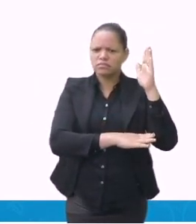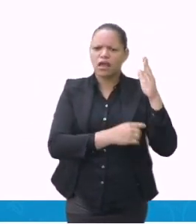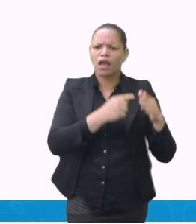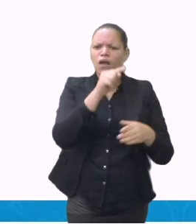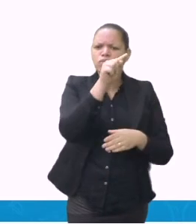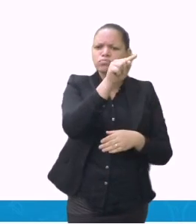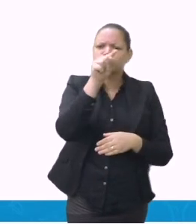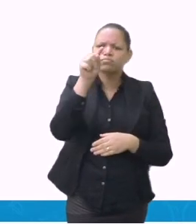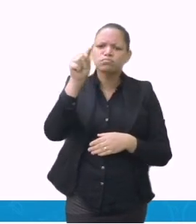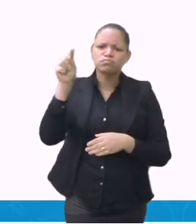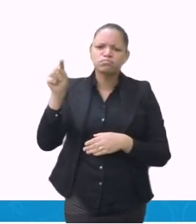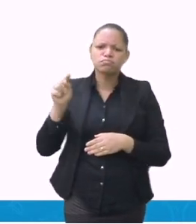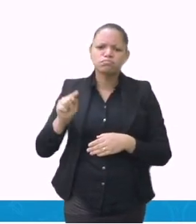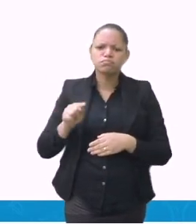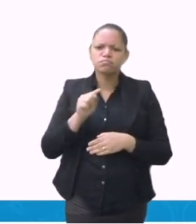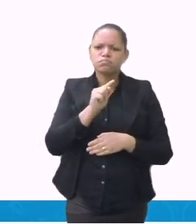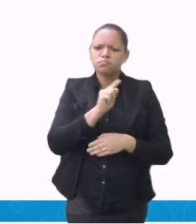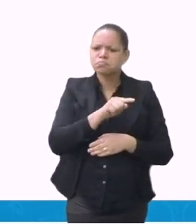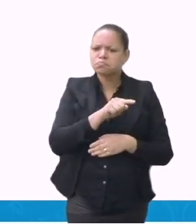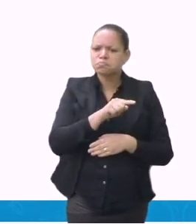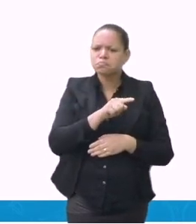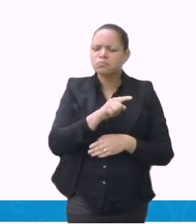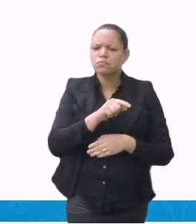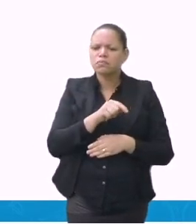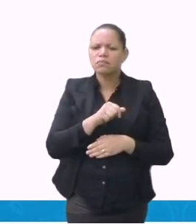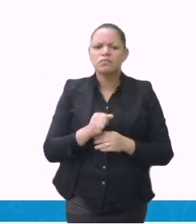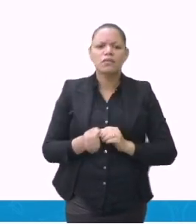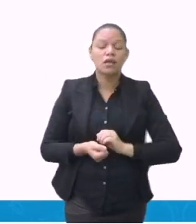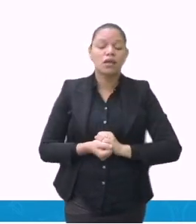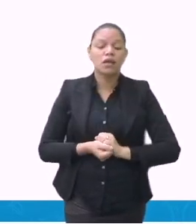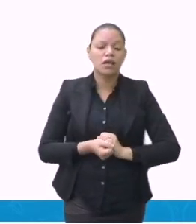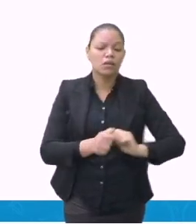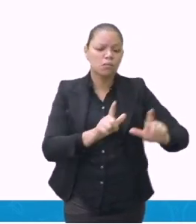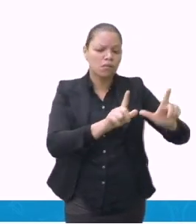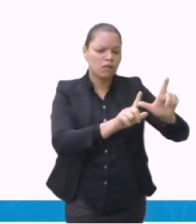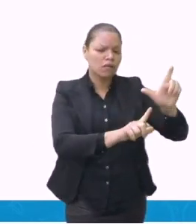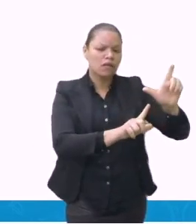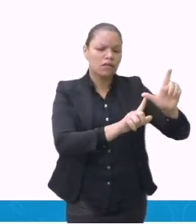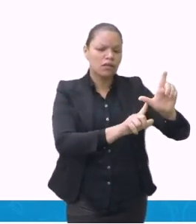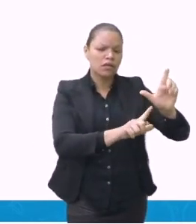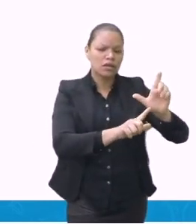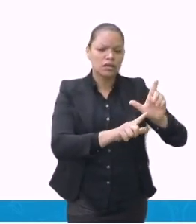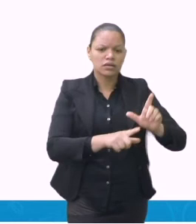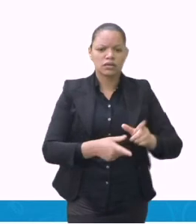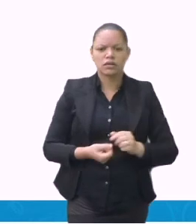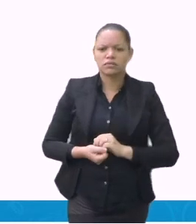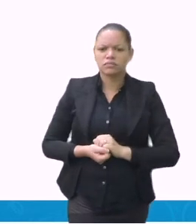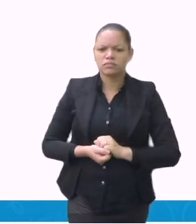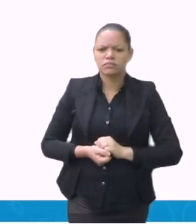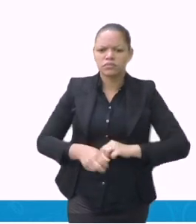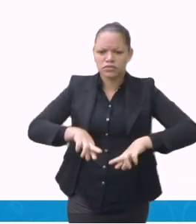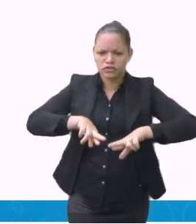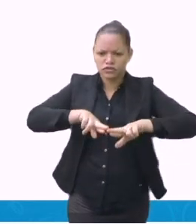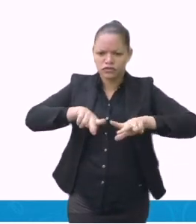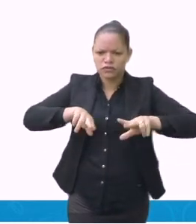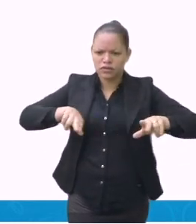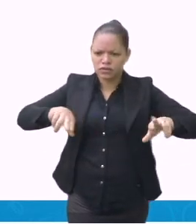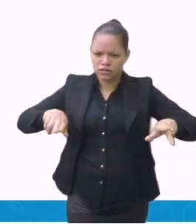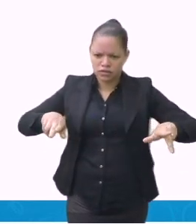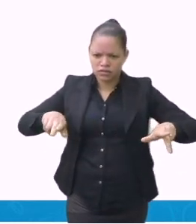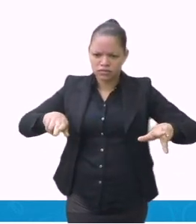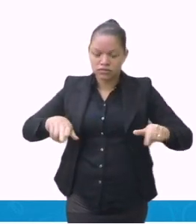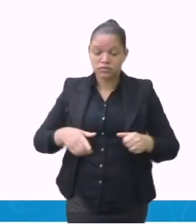Ele não tem mais desenhos e cada ponto está representado com uma letra, ok? Então, nós temos as colunas e